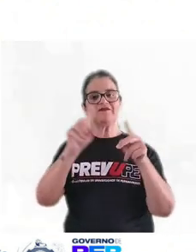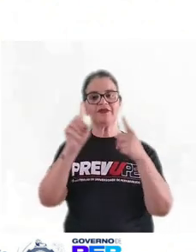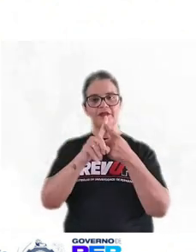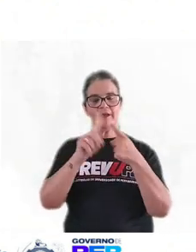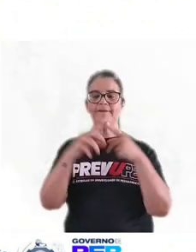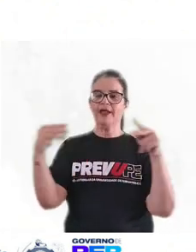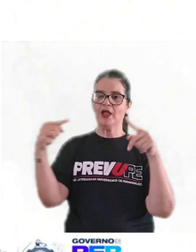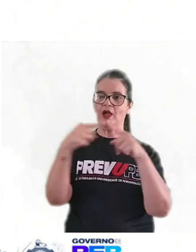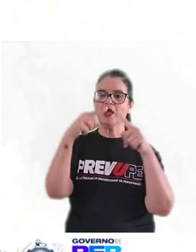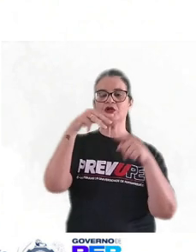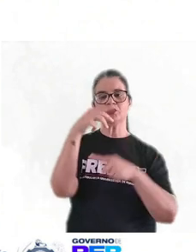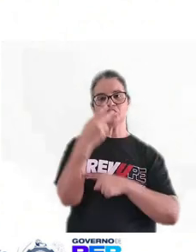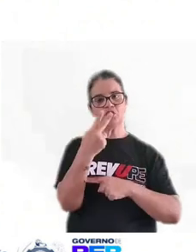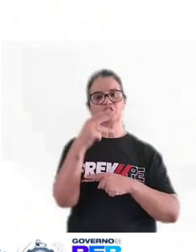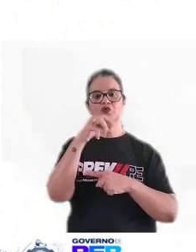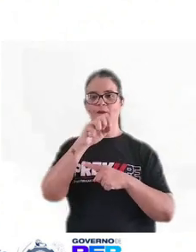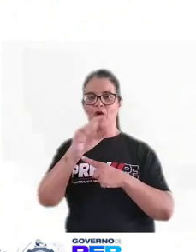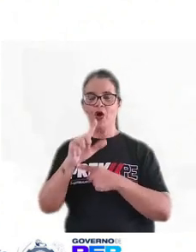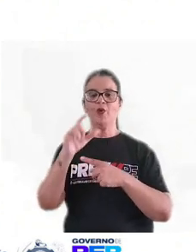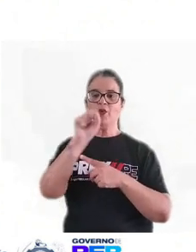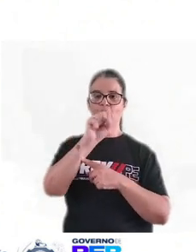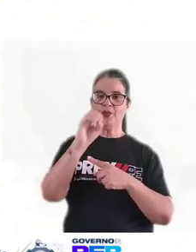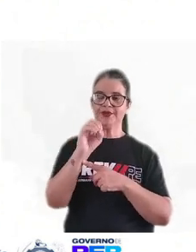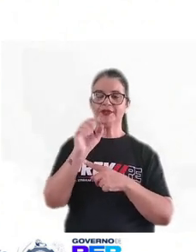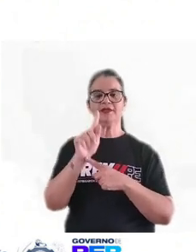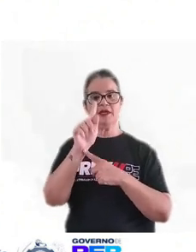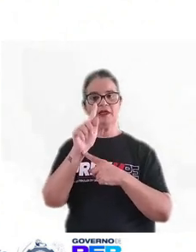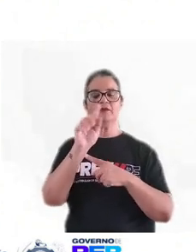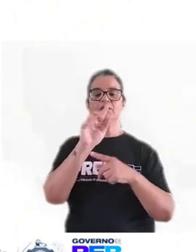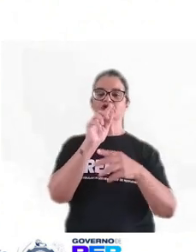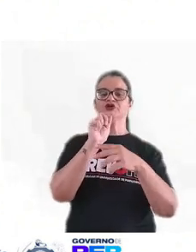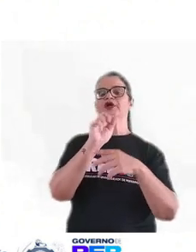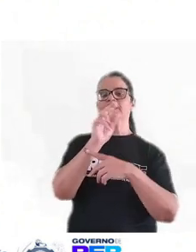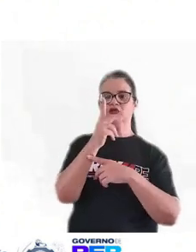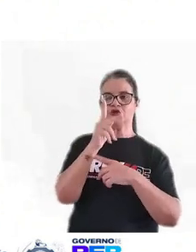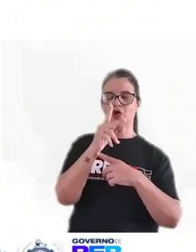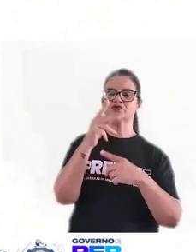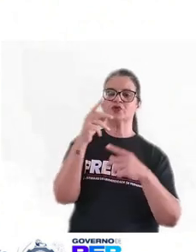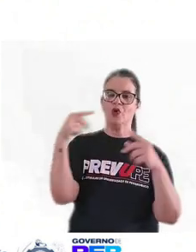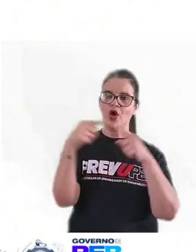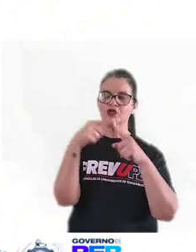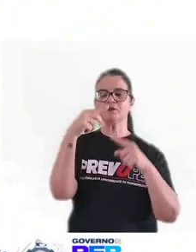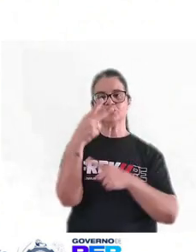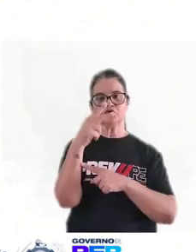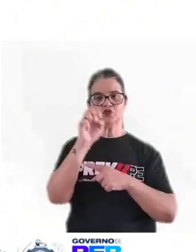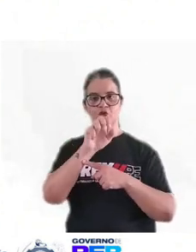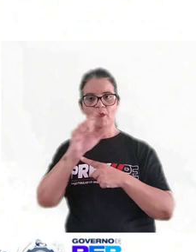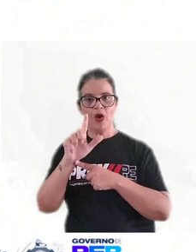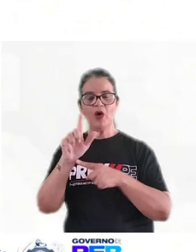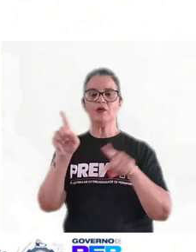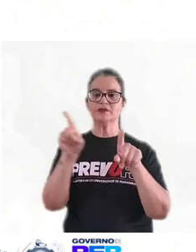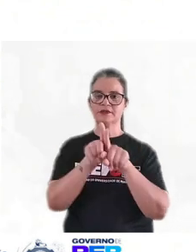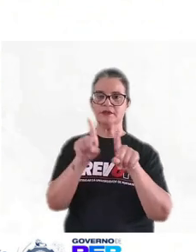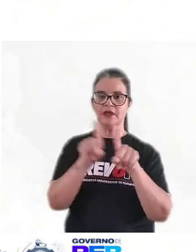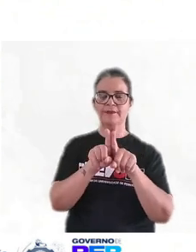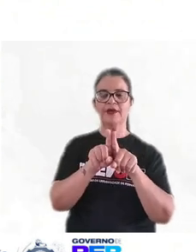também corresponde a 2 mols. Então, 80 gramas de hidróxido corresponde a 2 mols